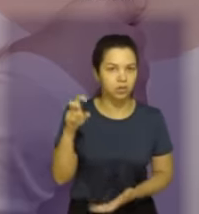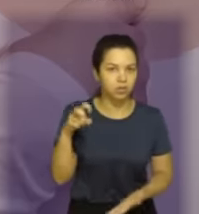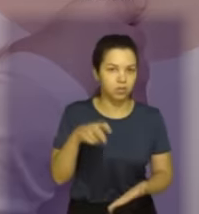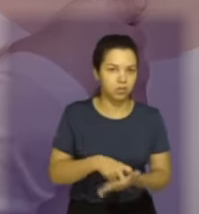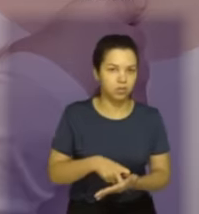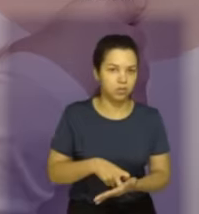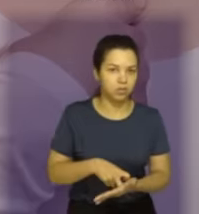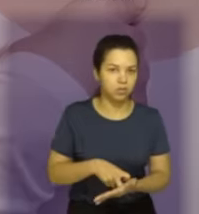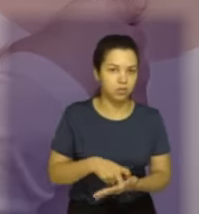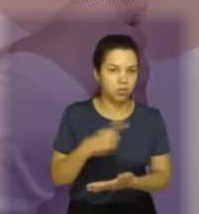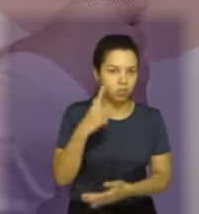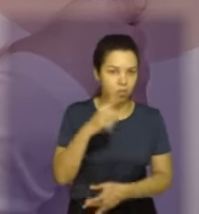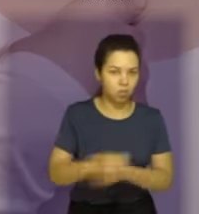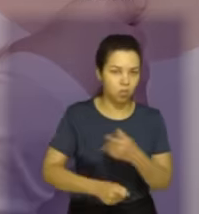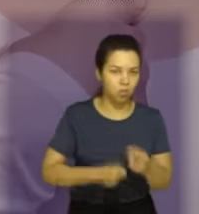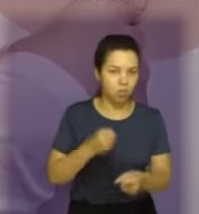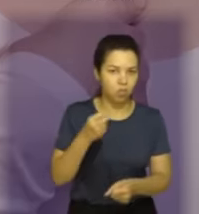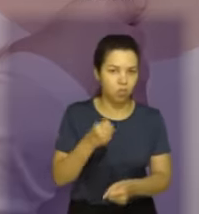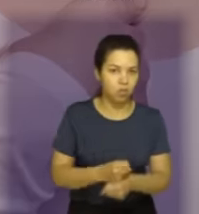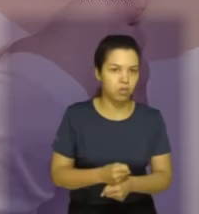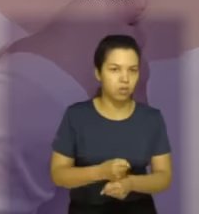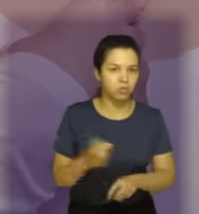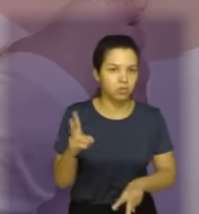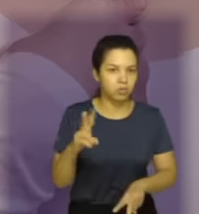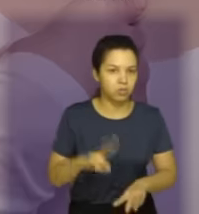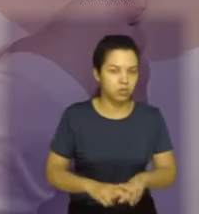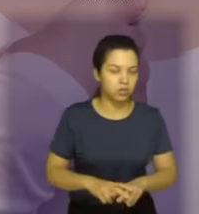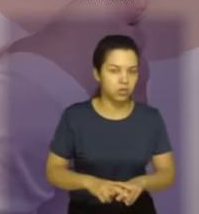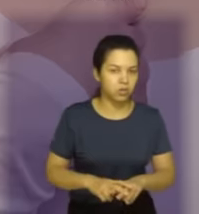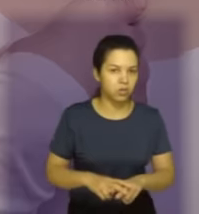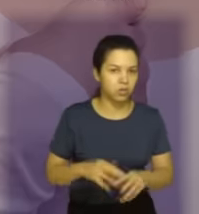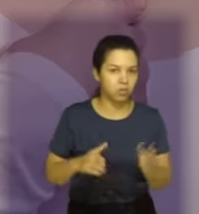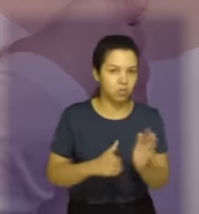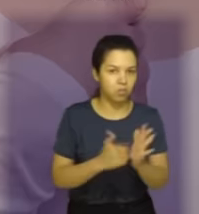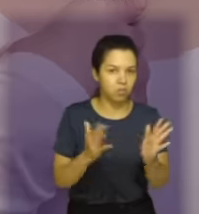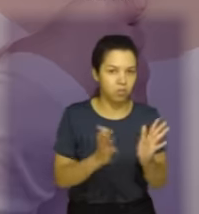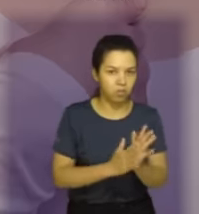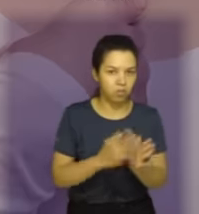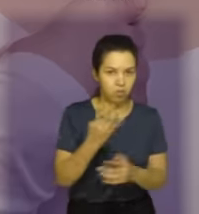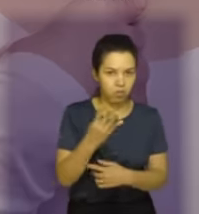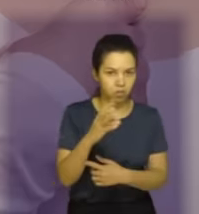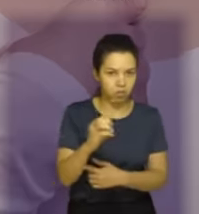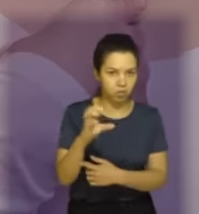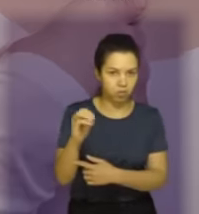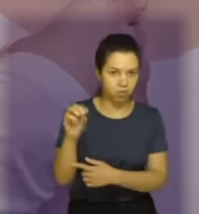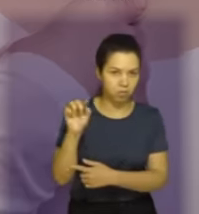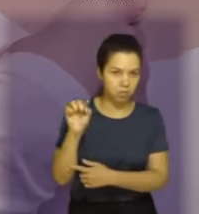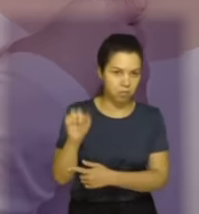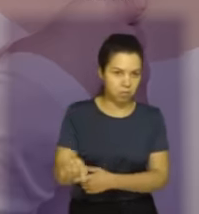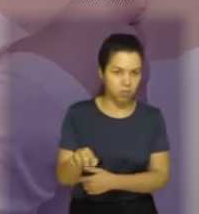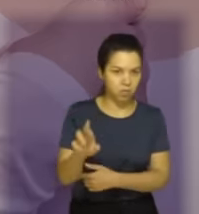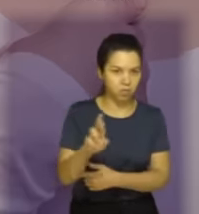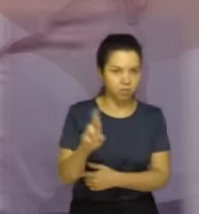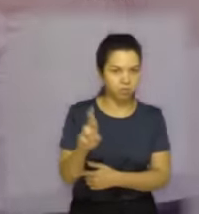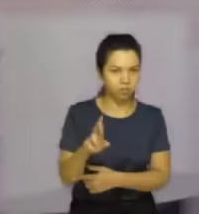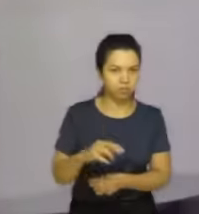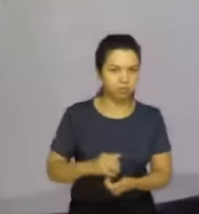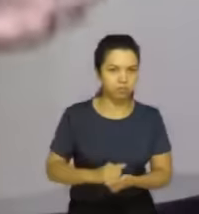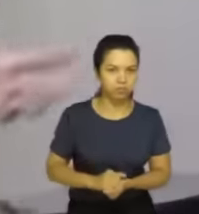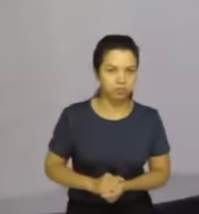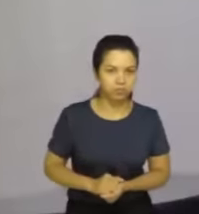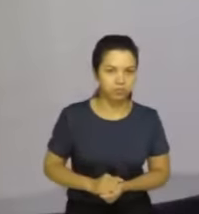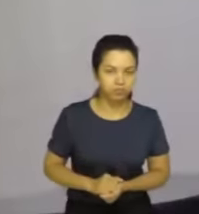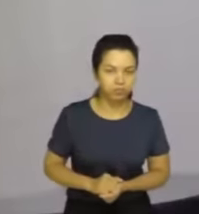a 1 ano de prisão e uma multa de R$400 mil. E aí o que aconteceu? É